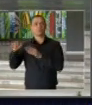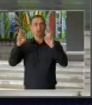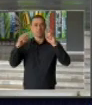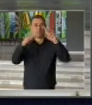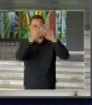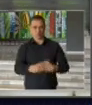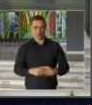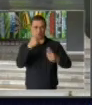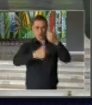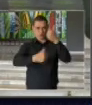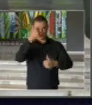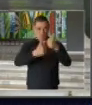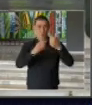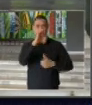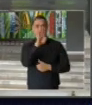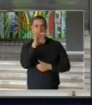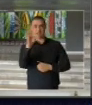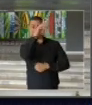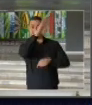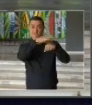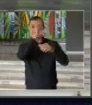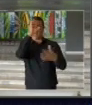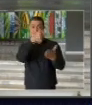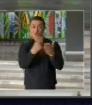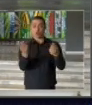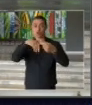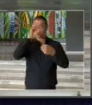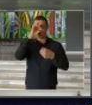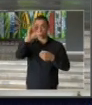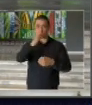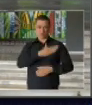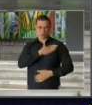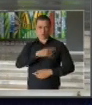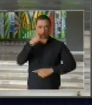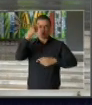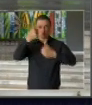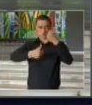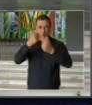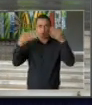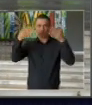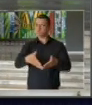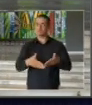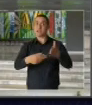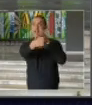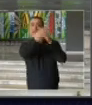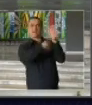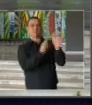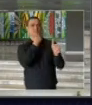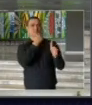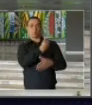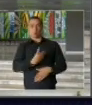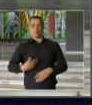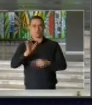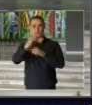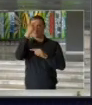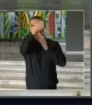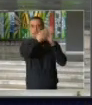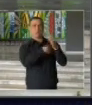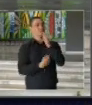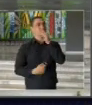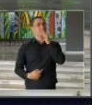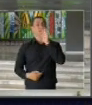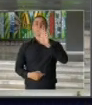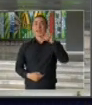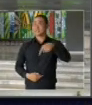Jeriquara, bom dia, Rocha, e a toda a mesa, saudações alvinegras. Robson Paulino, alô, Robson. Vitória e Vitori, lá